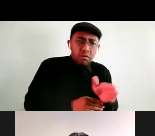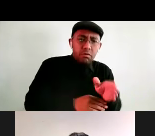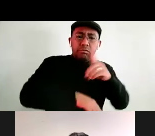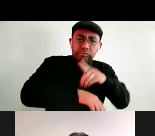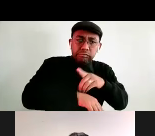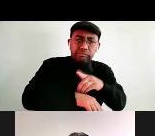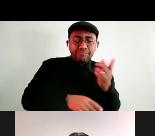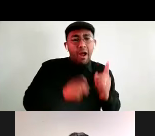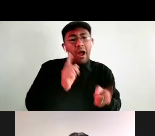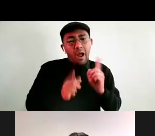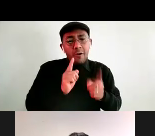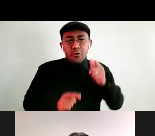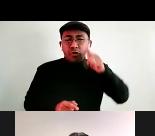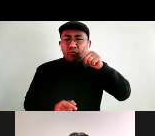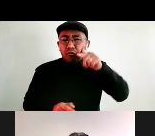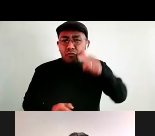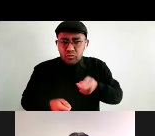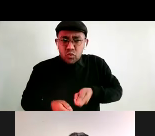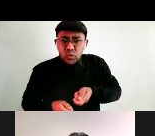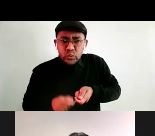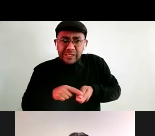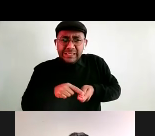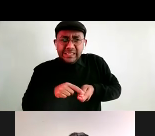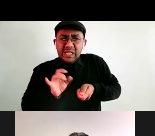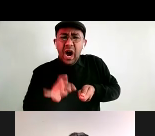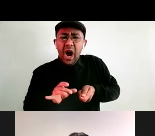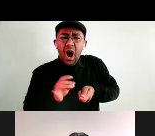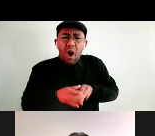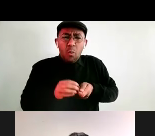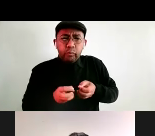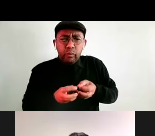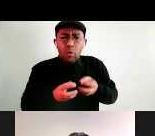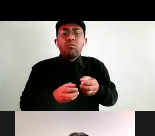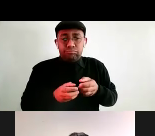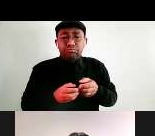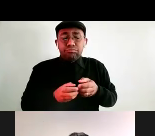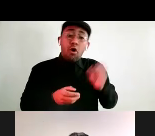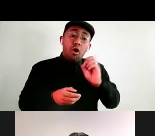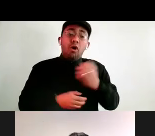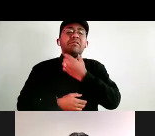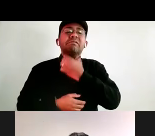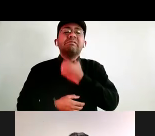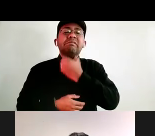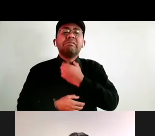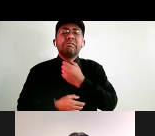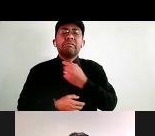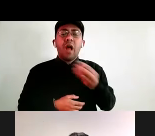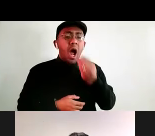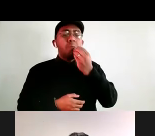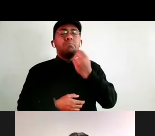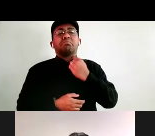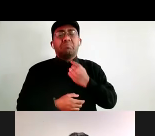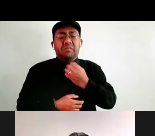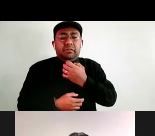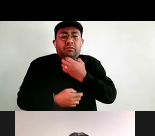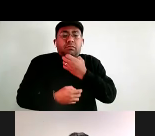lesões pela uretra, pode ter uretrite, ou também inflamação da garganta. E essas